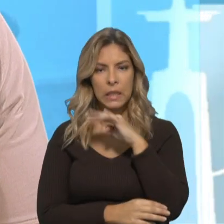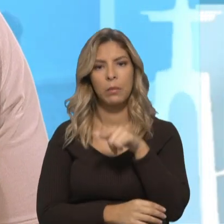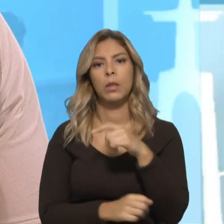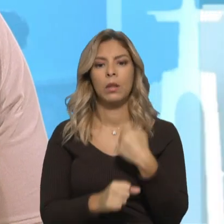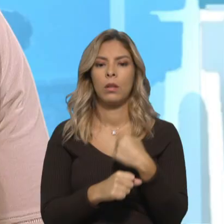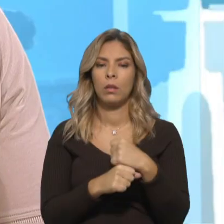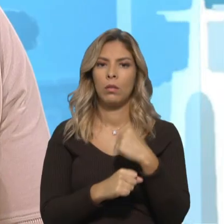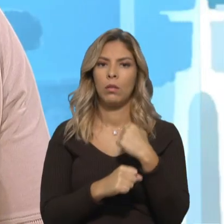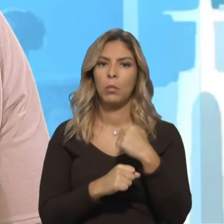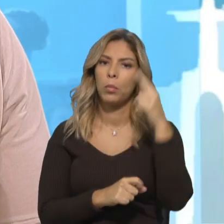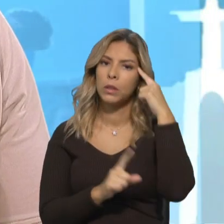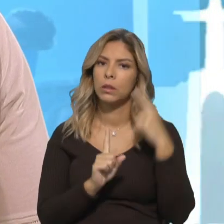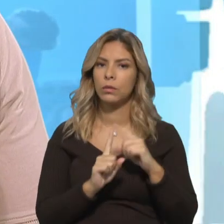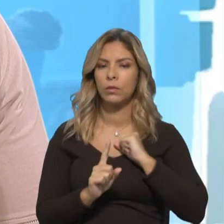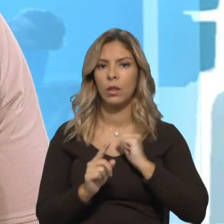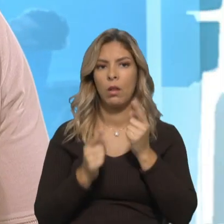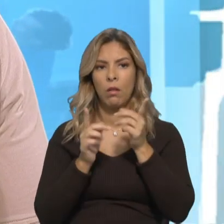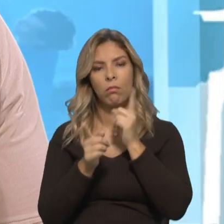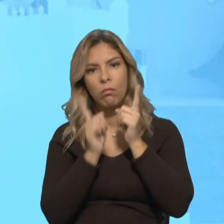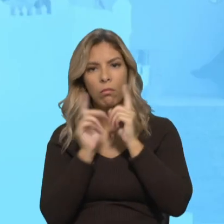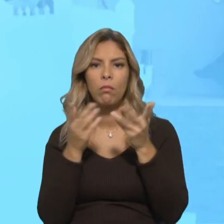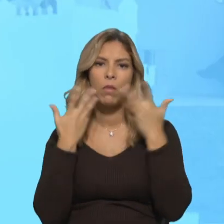animador paroquial, mas continuo também com aquele